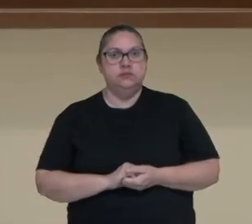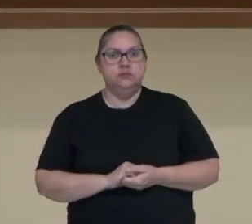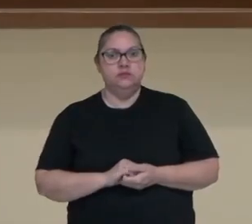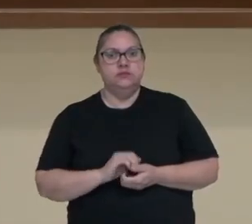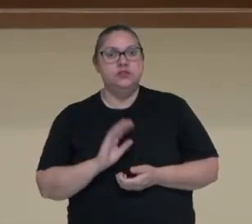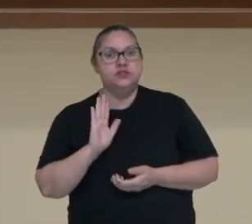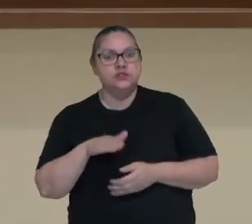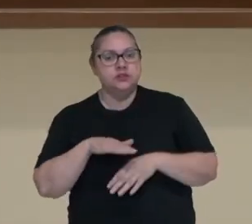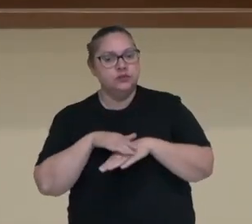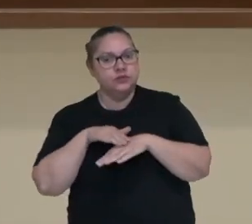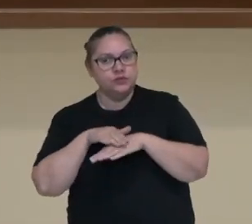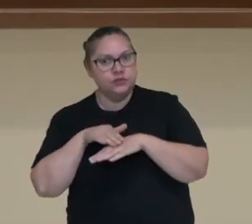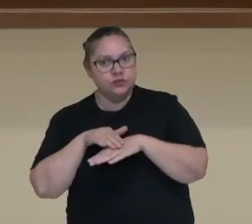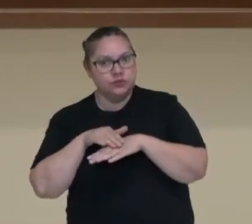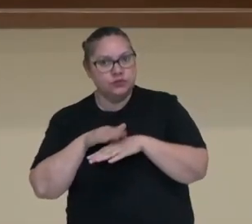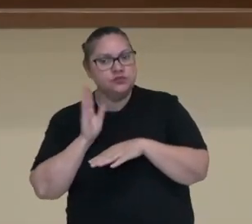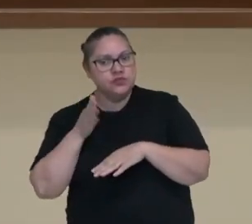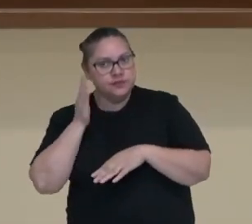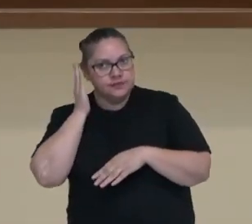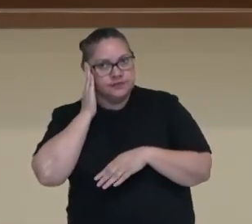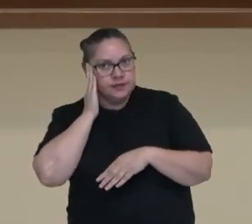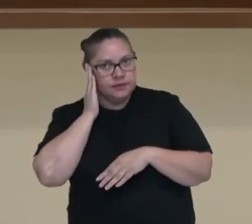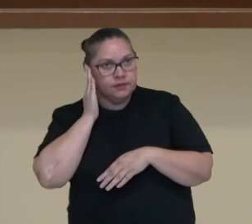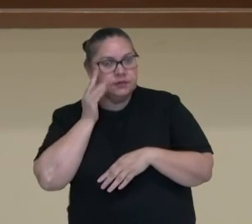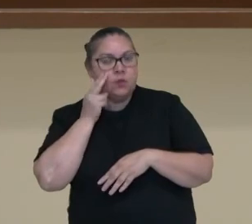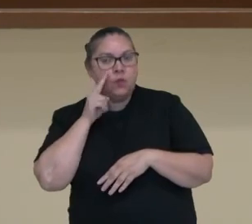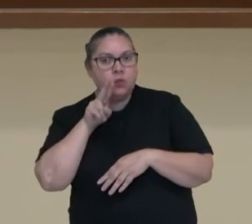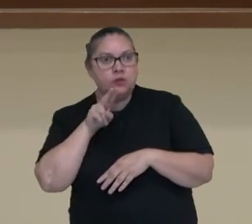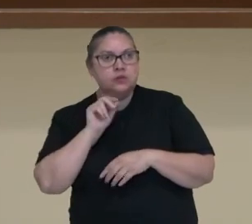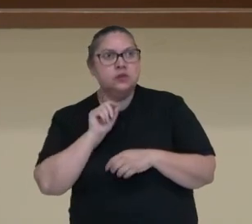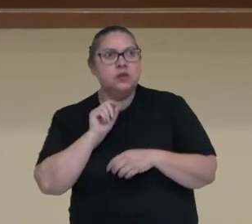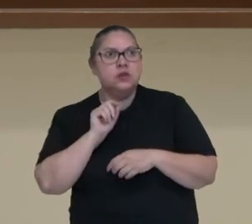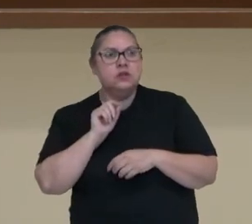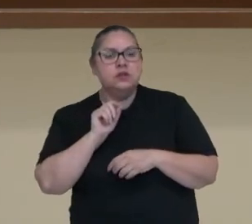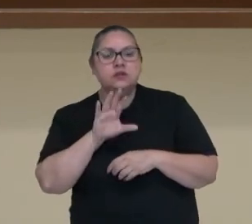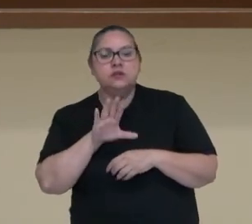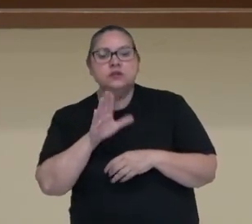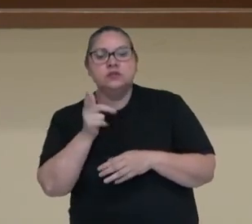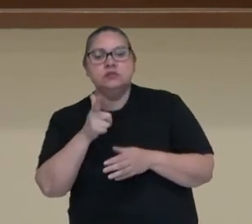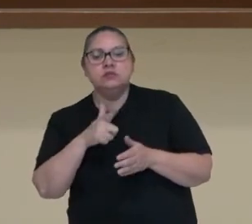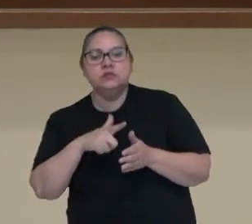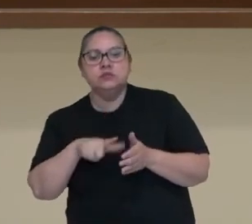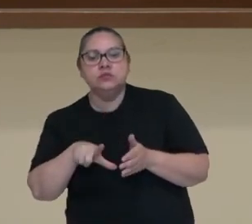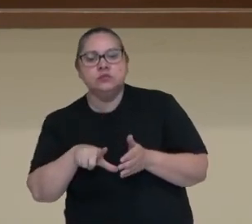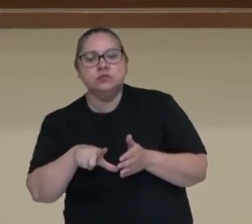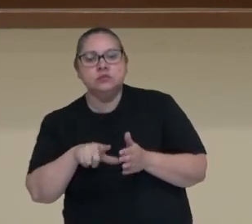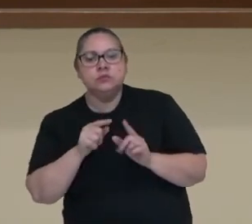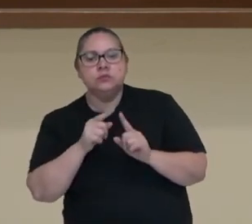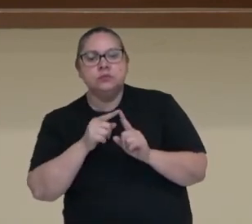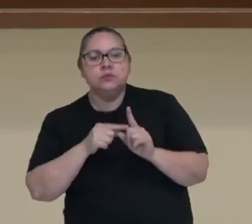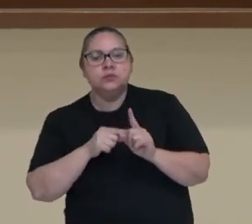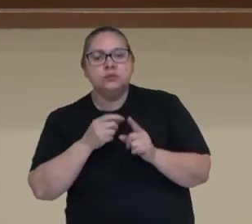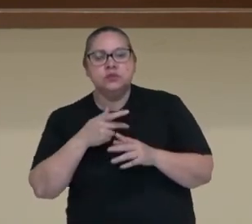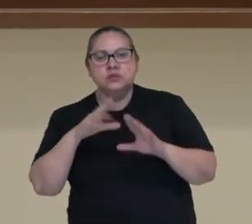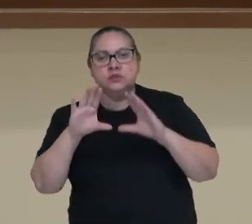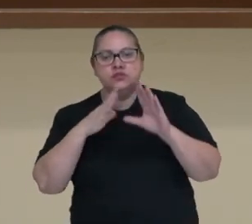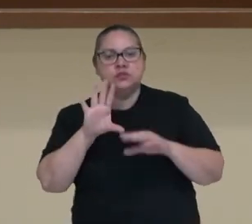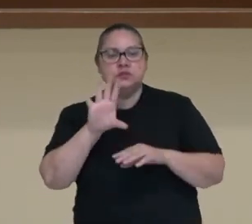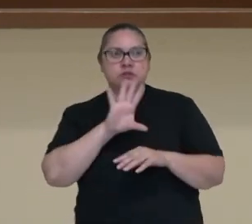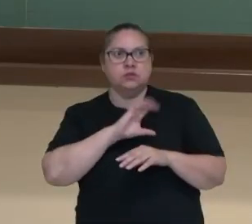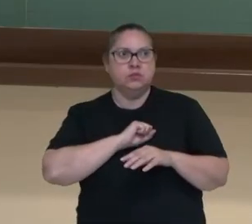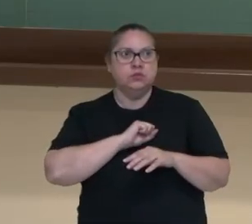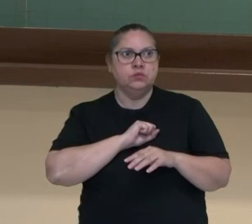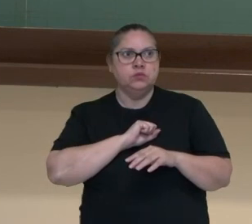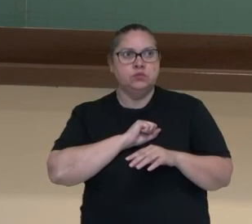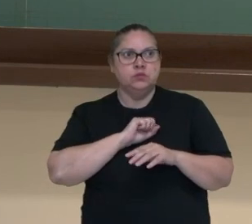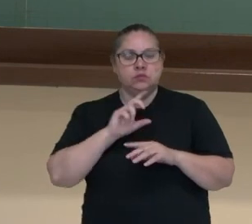Já conversou, né? Já sabe? Então, olha só. Retomando as características das cantigas de amor, por exemplo. O